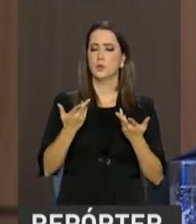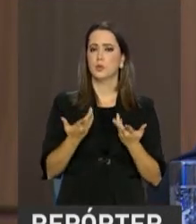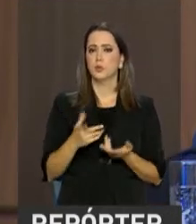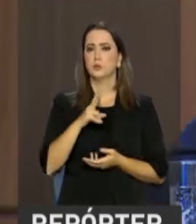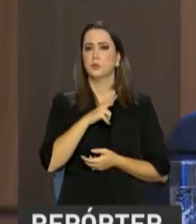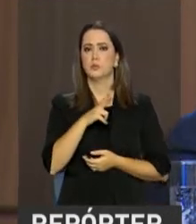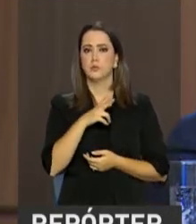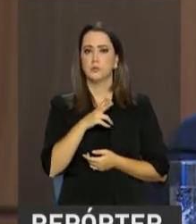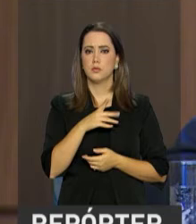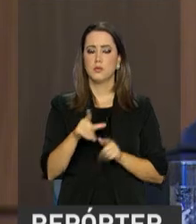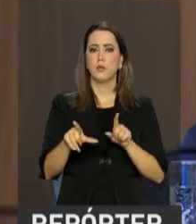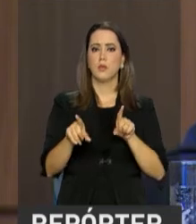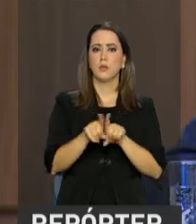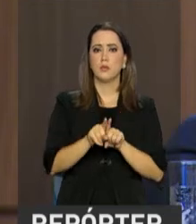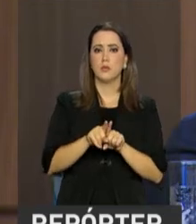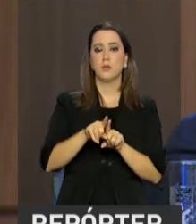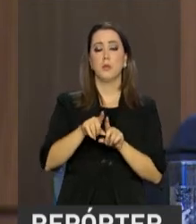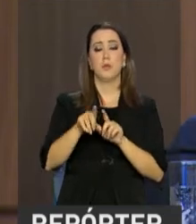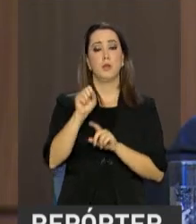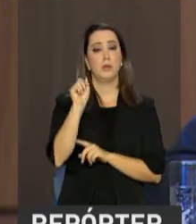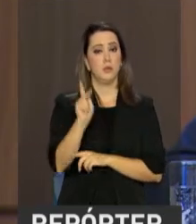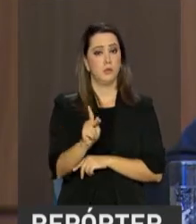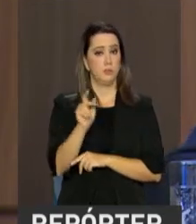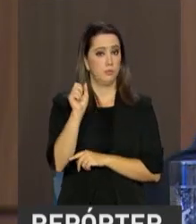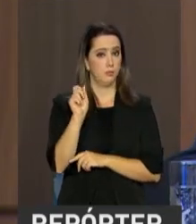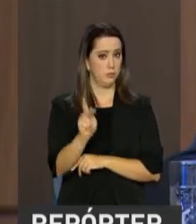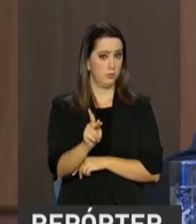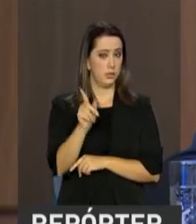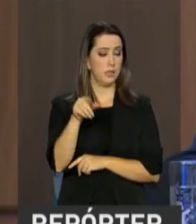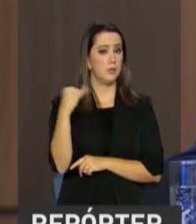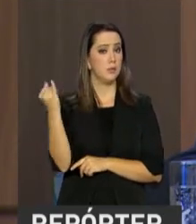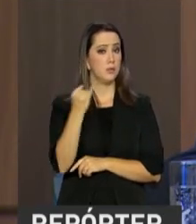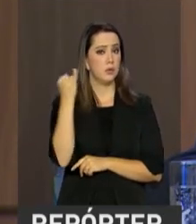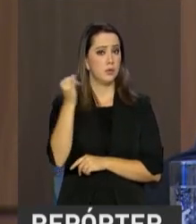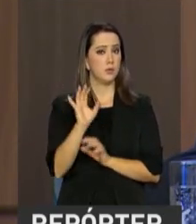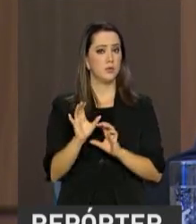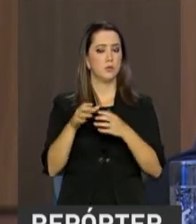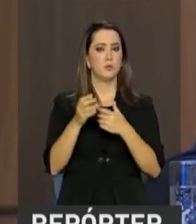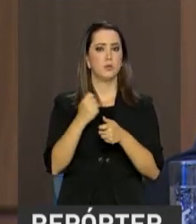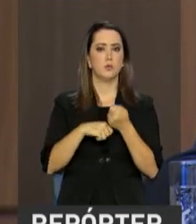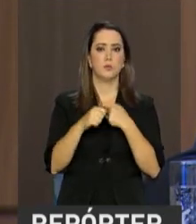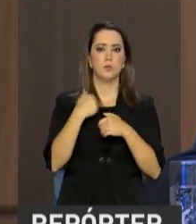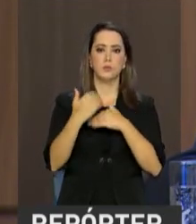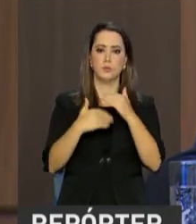a reforma da Previdência, é fundamental para o equilíbrio da economia.